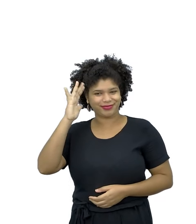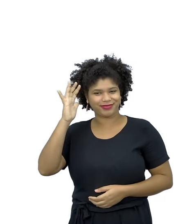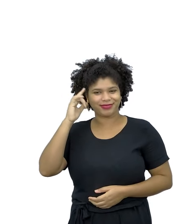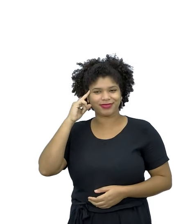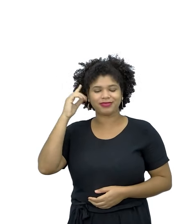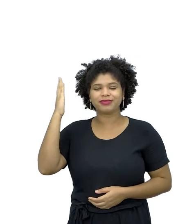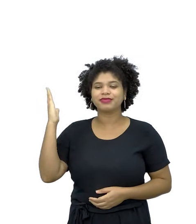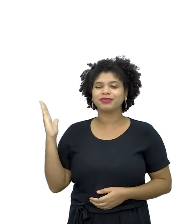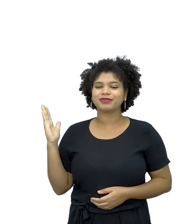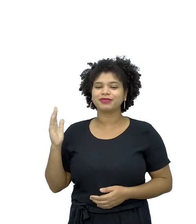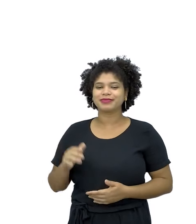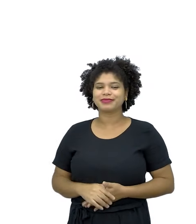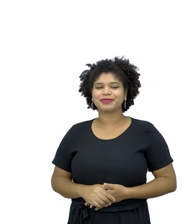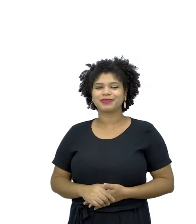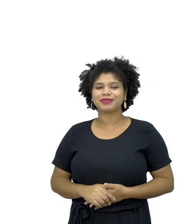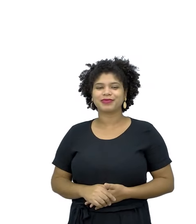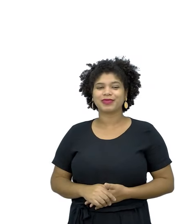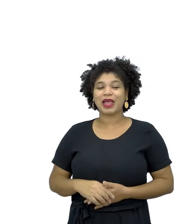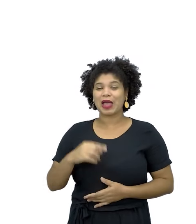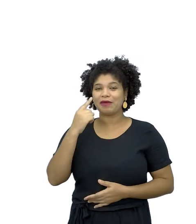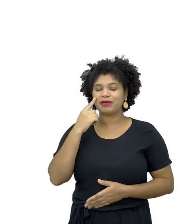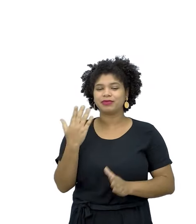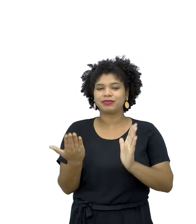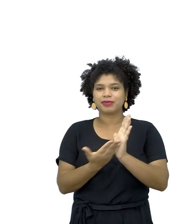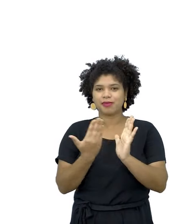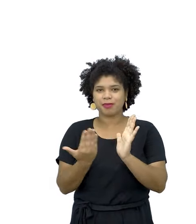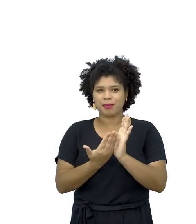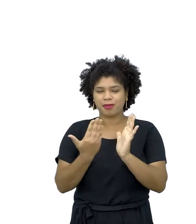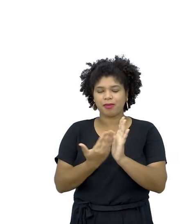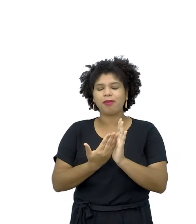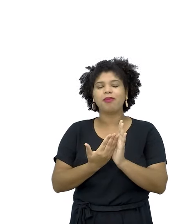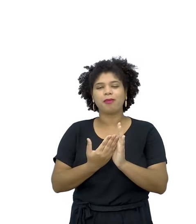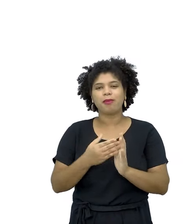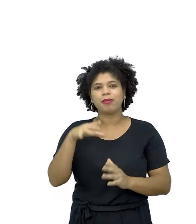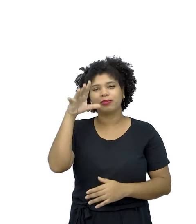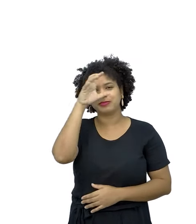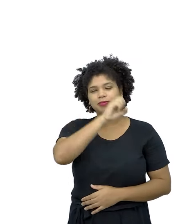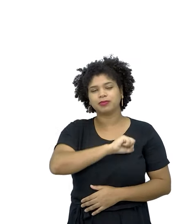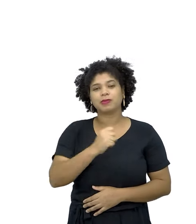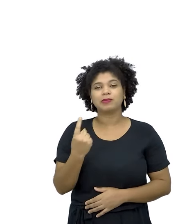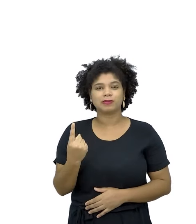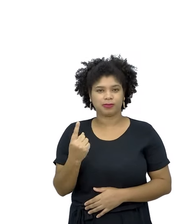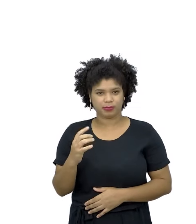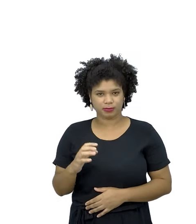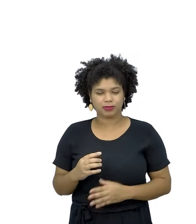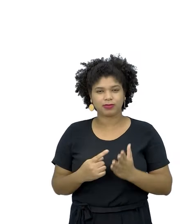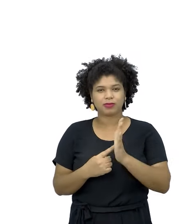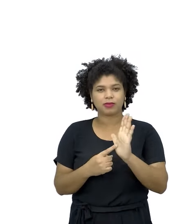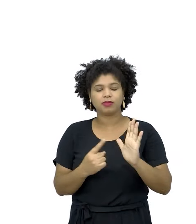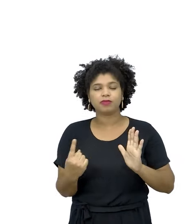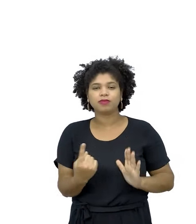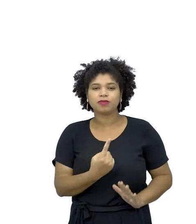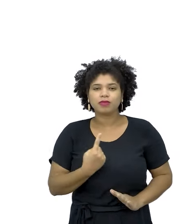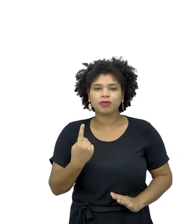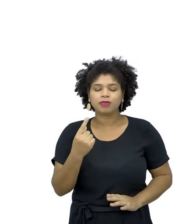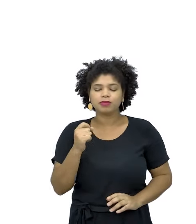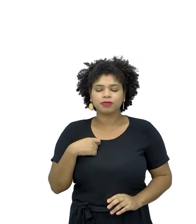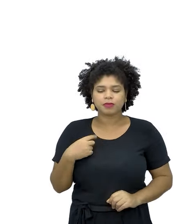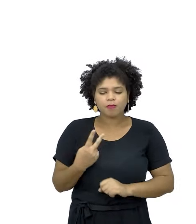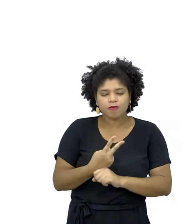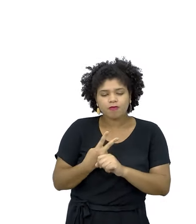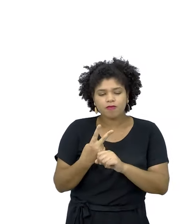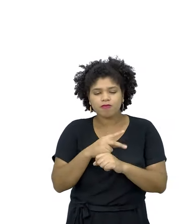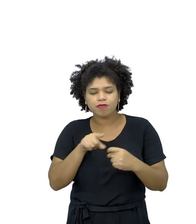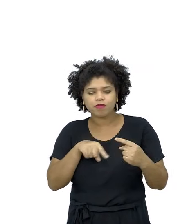uma passeada no nosso caderno da situação de aprendizagem 1, onde ele vai mostrar para nós o que nós vamos procurar, o que nós